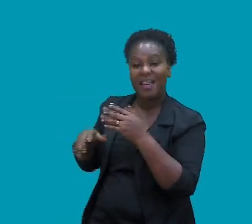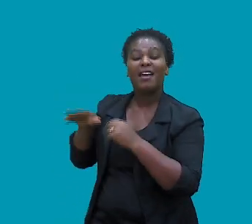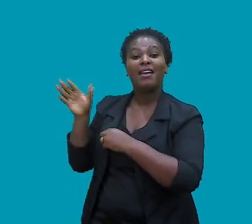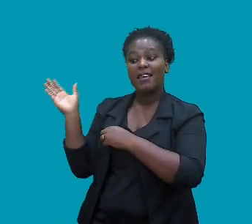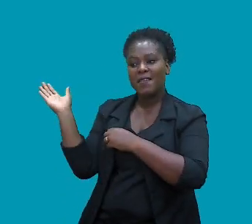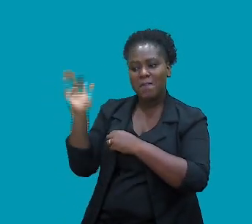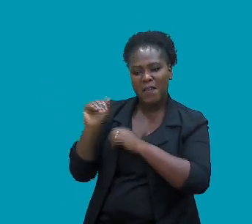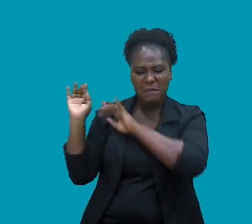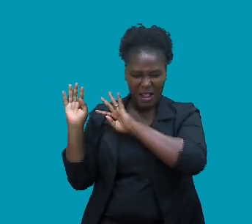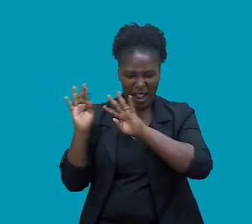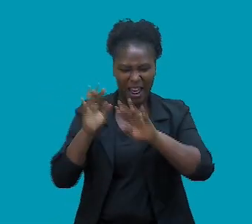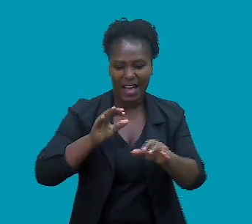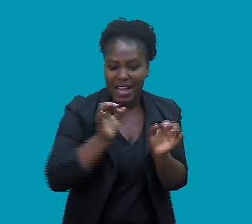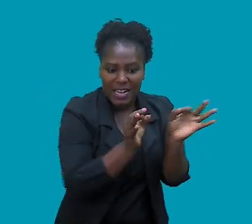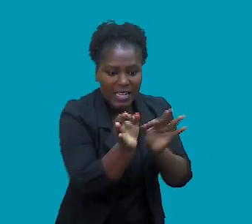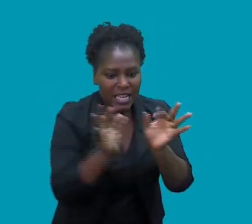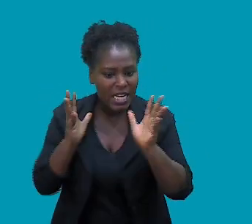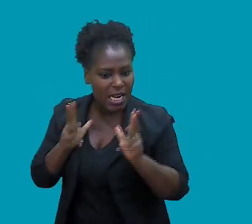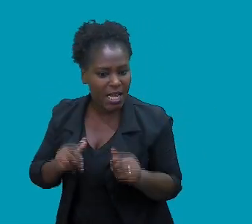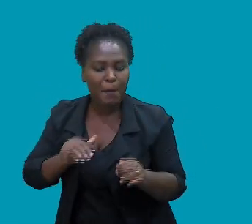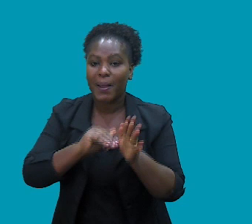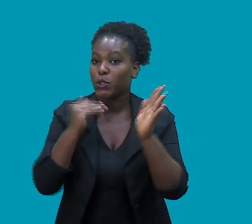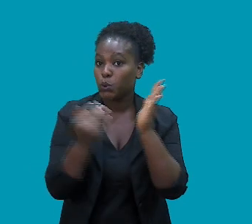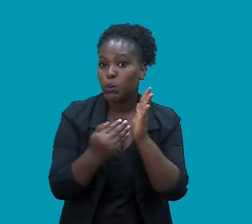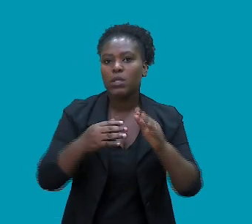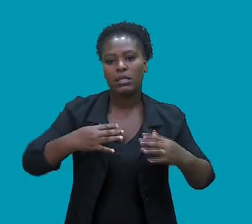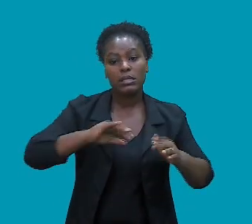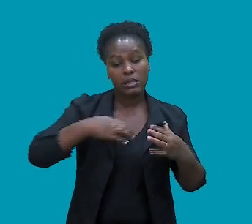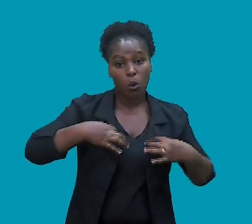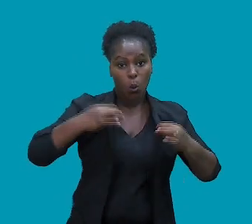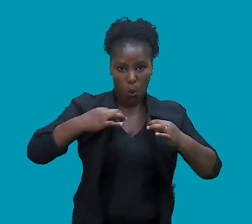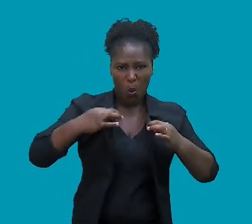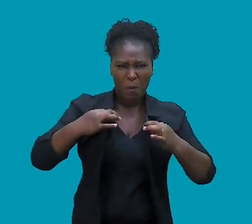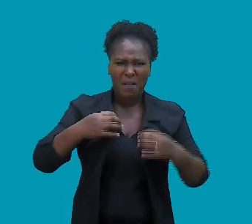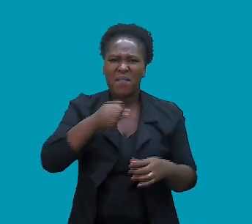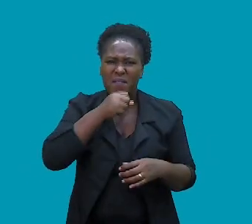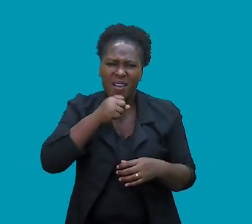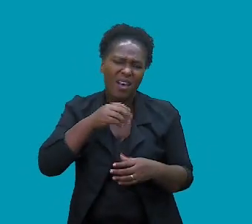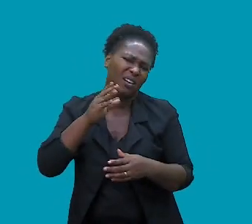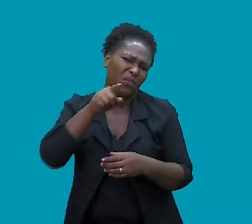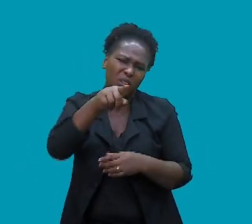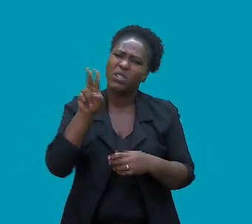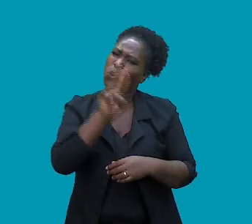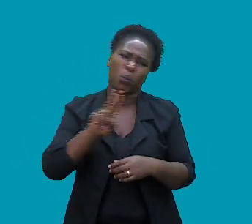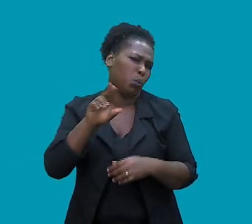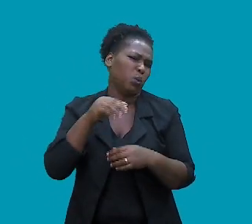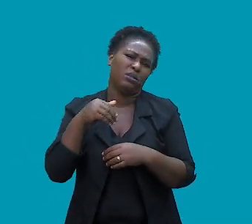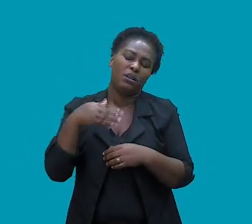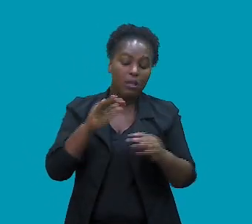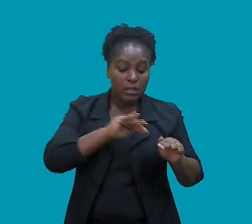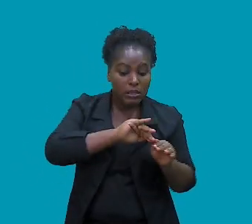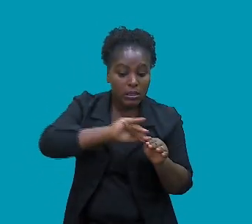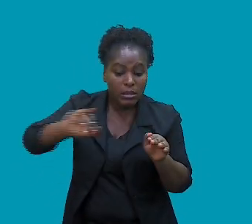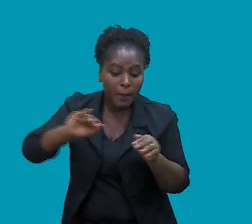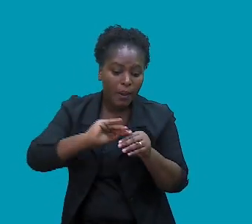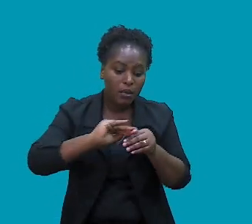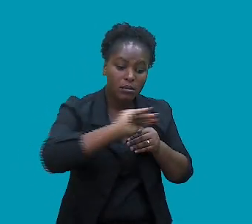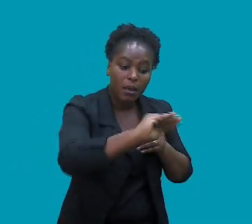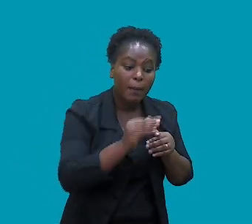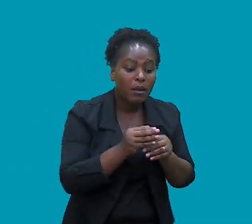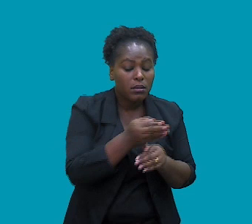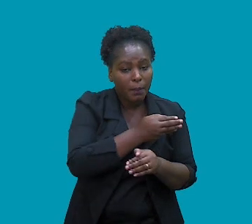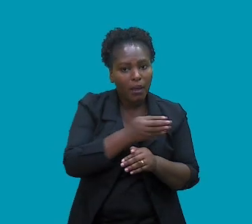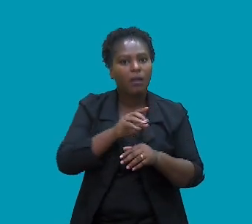roupas que não servem mais e brinquedos que não são mais usados. Tudo que não usamos mais pode